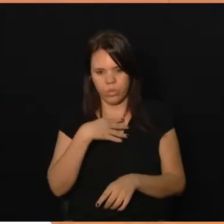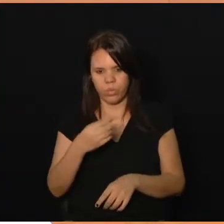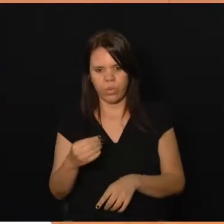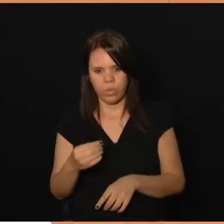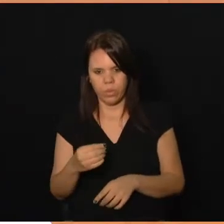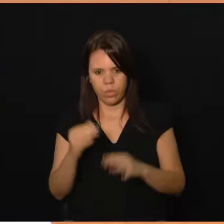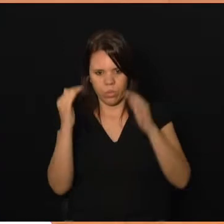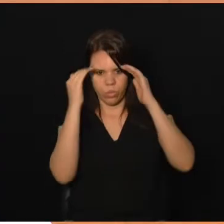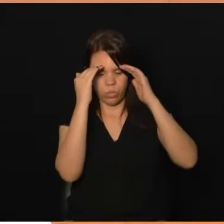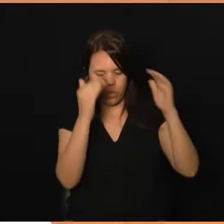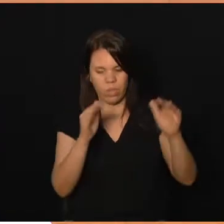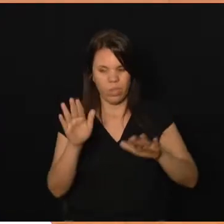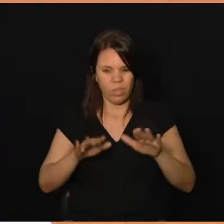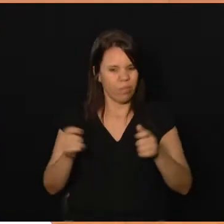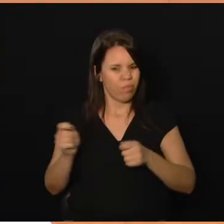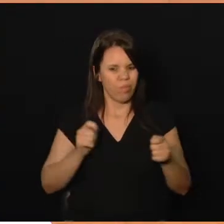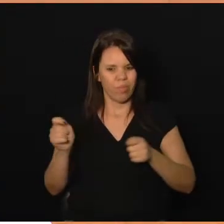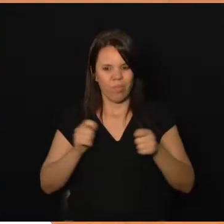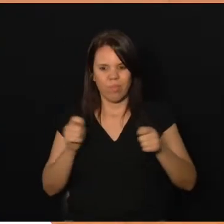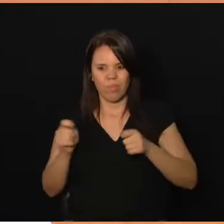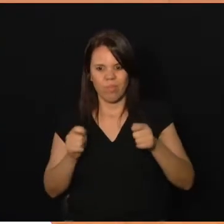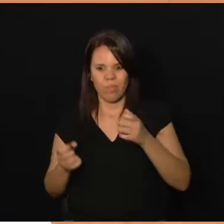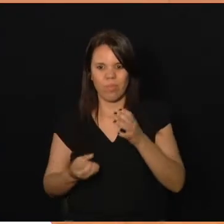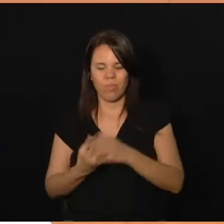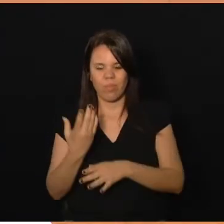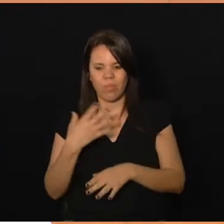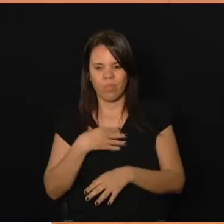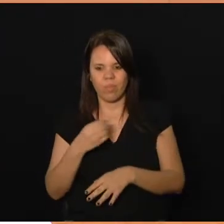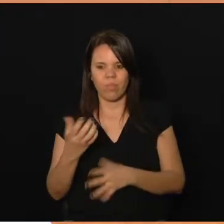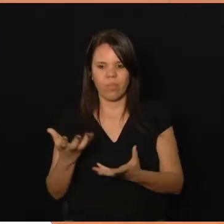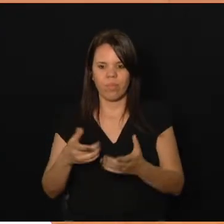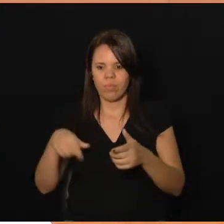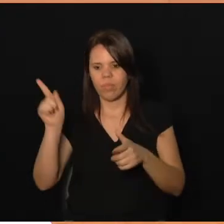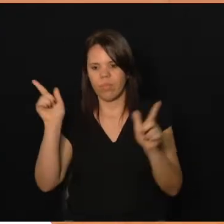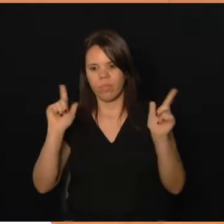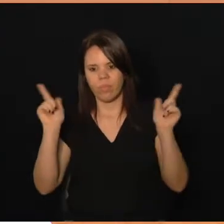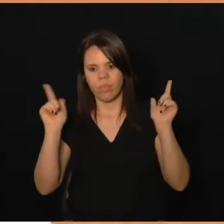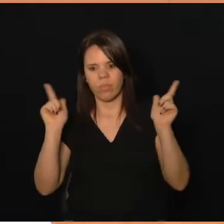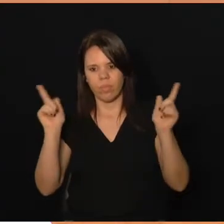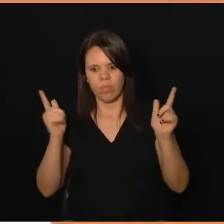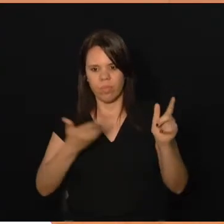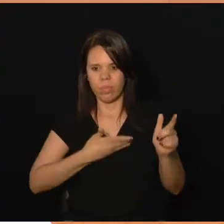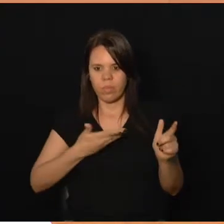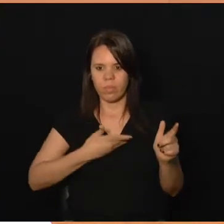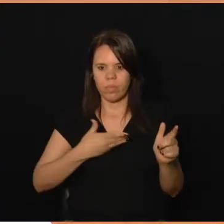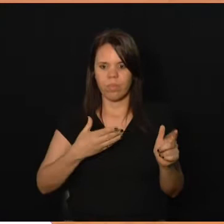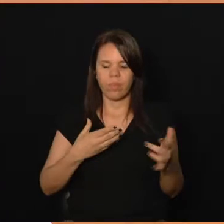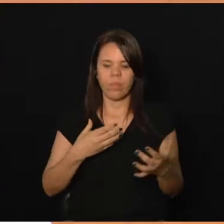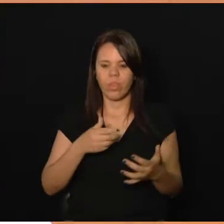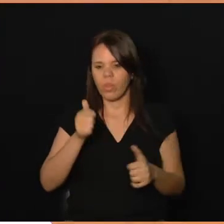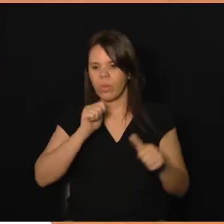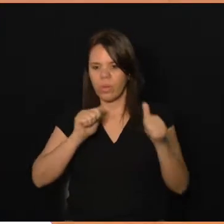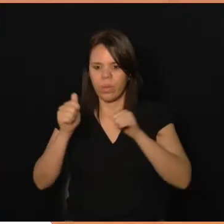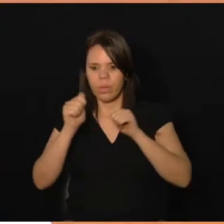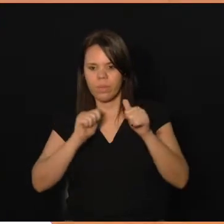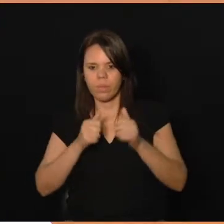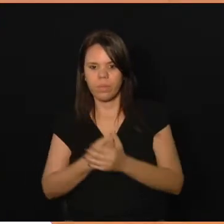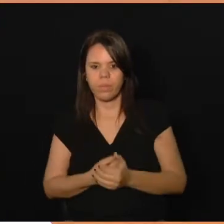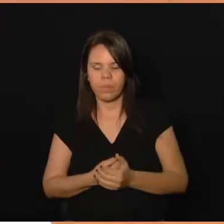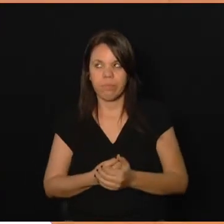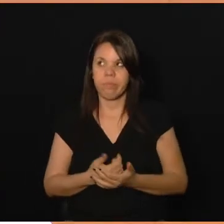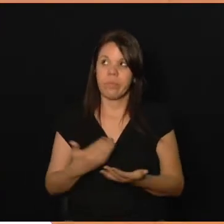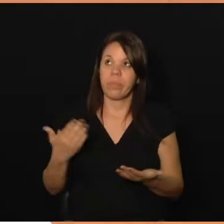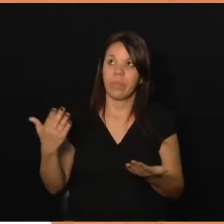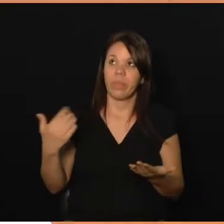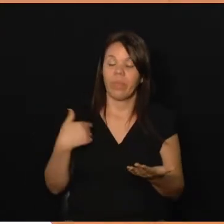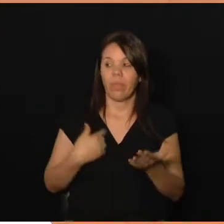Às vezes você não está sabendo lidar com uma situação, é o filho que quer ir para a balada, é o amigo do filho que bebe, e você fala, meu Deus, meu filho